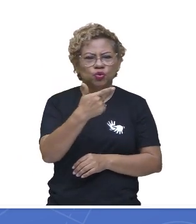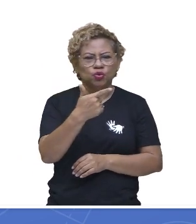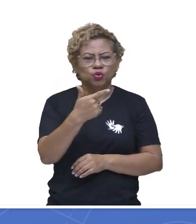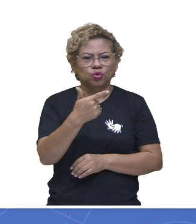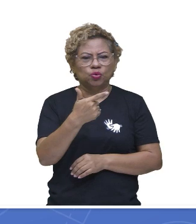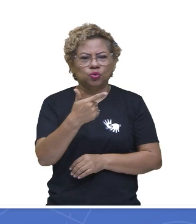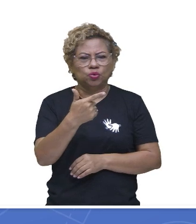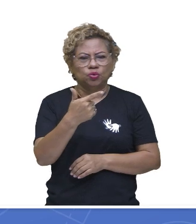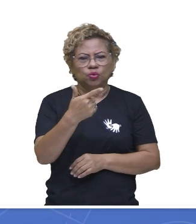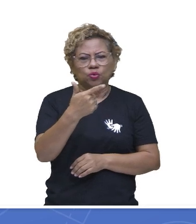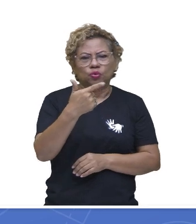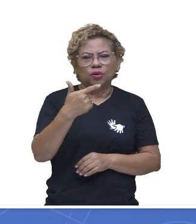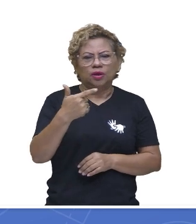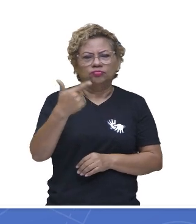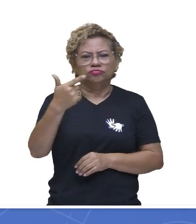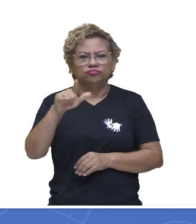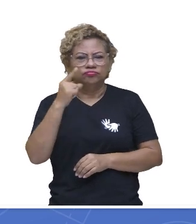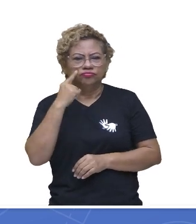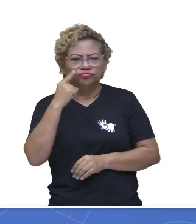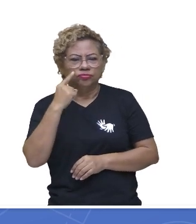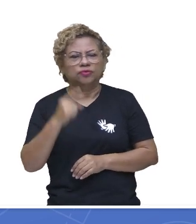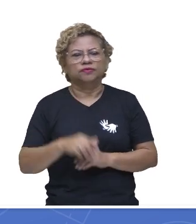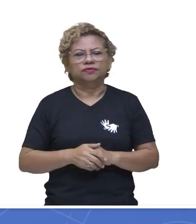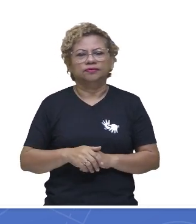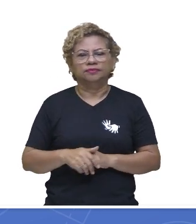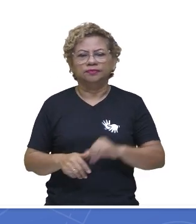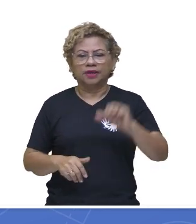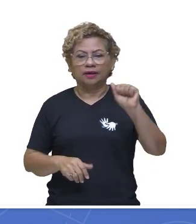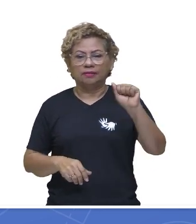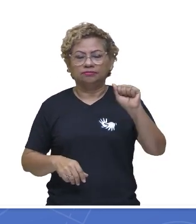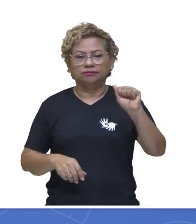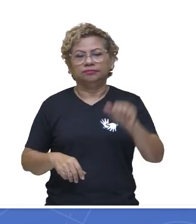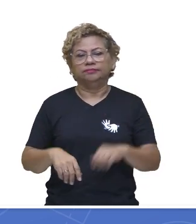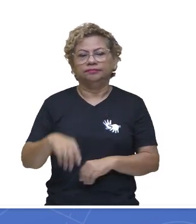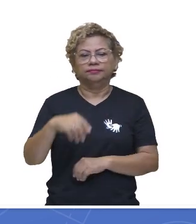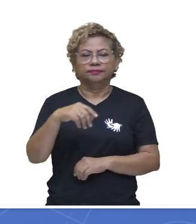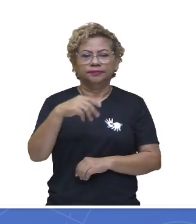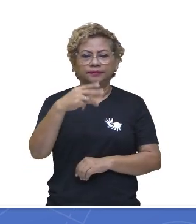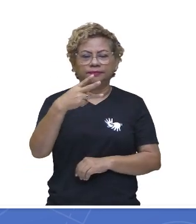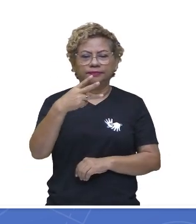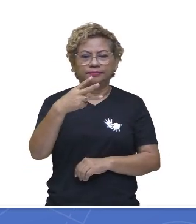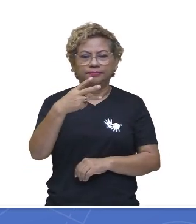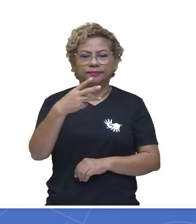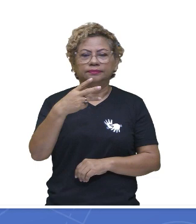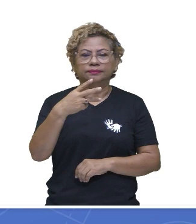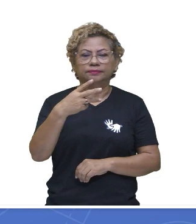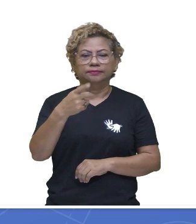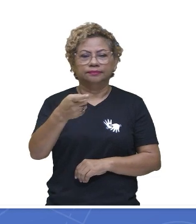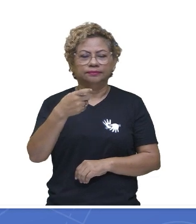A, 3 por 4. Matriz B,